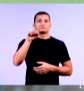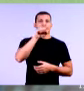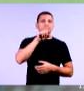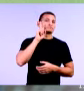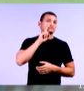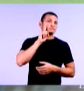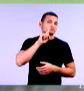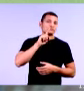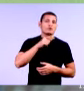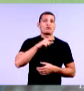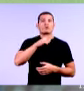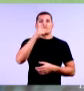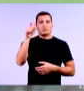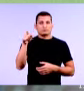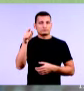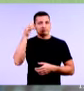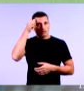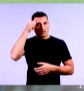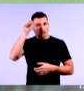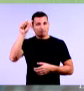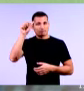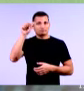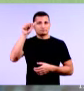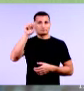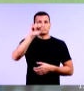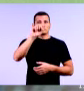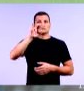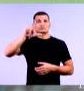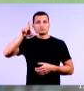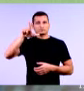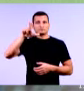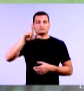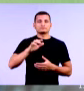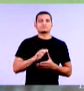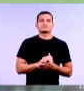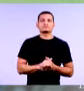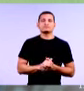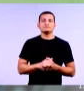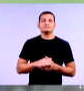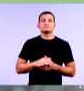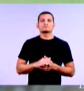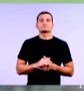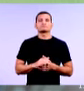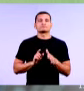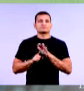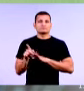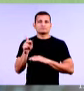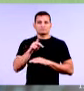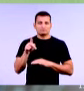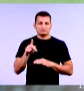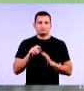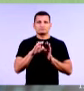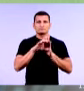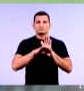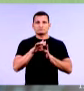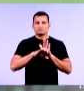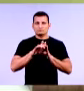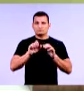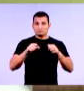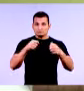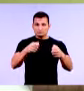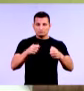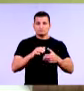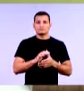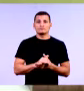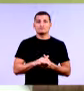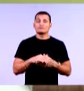Sul, certo? Eu vou pedir para o professor, então, só complementar esse conceito, né, da internet, por favor, professor. Bem, né, gente, a